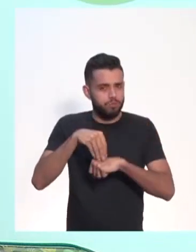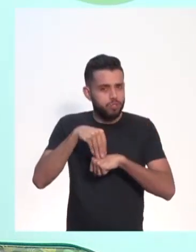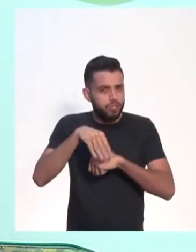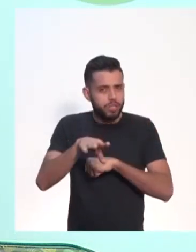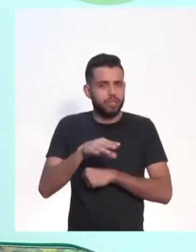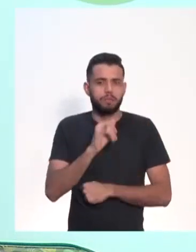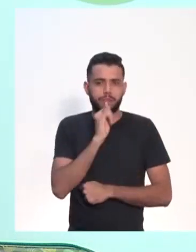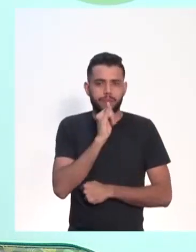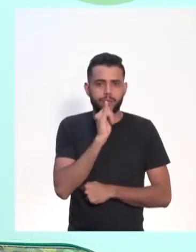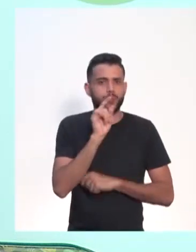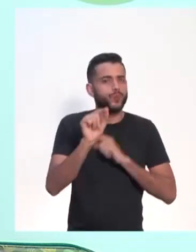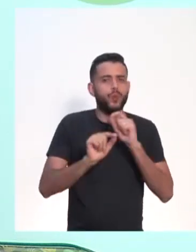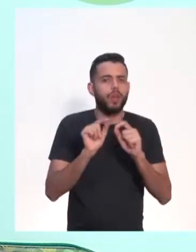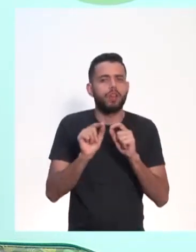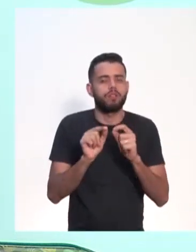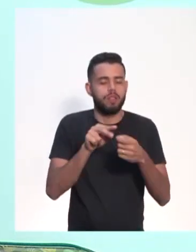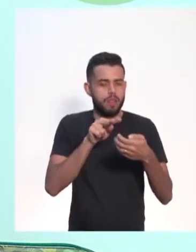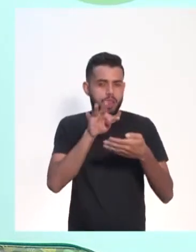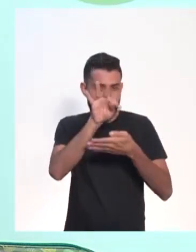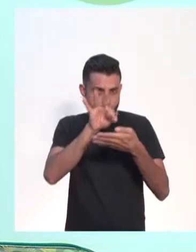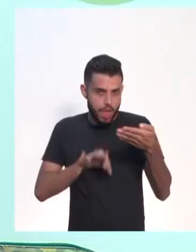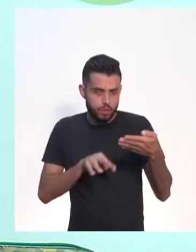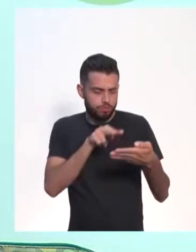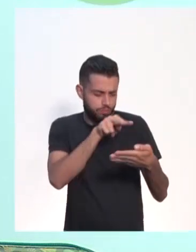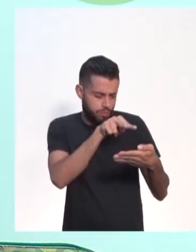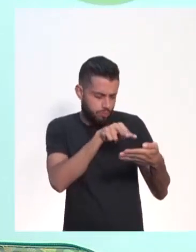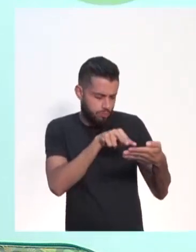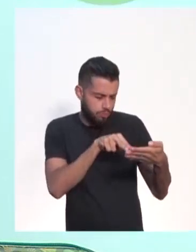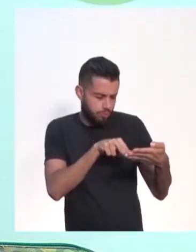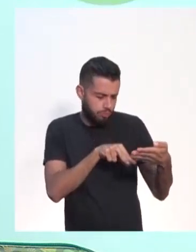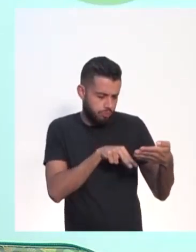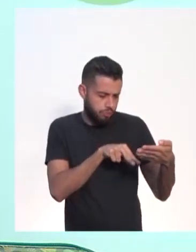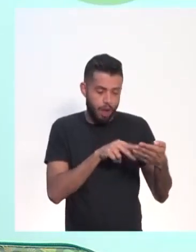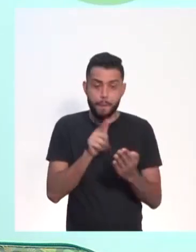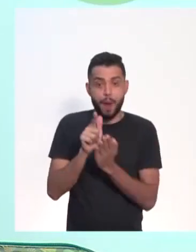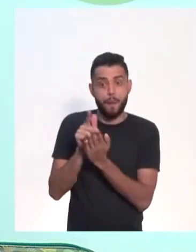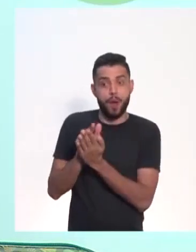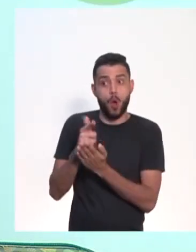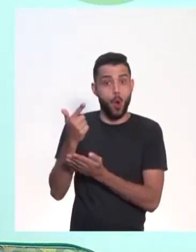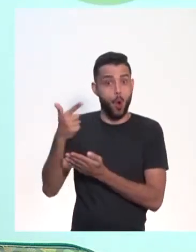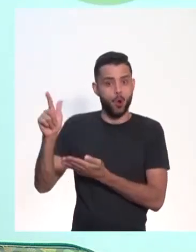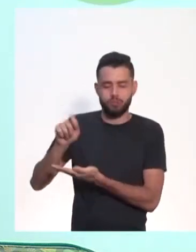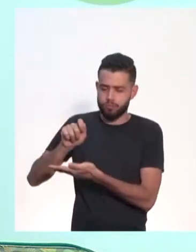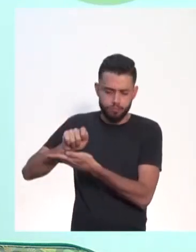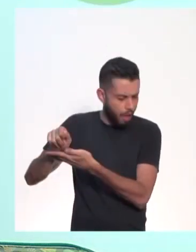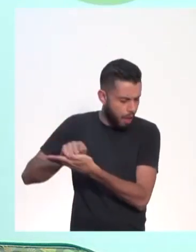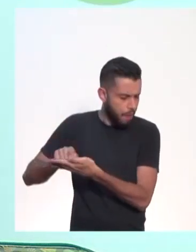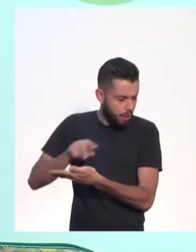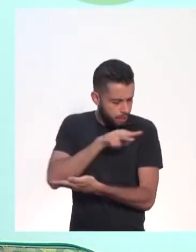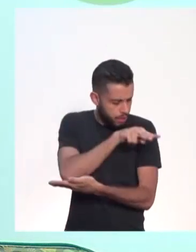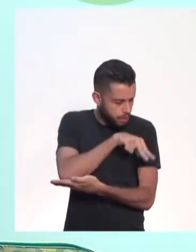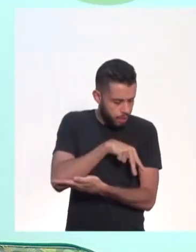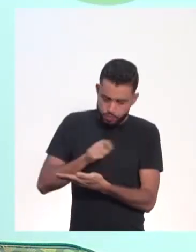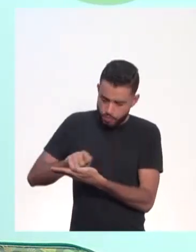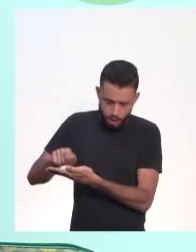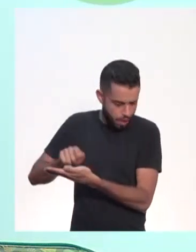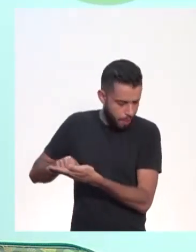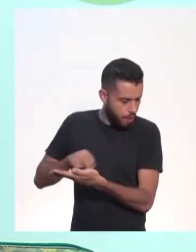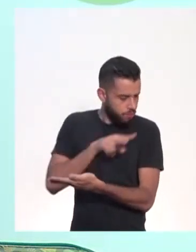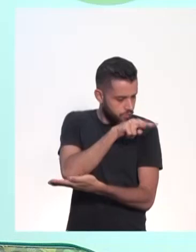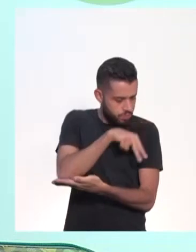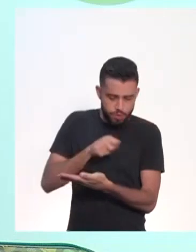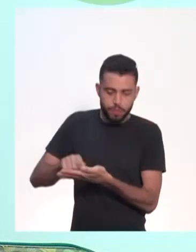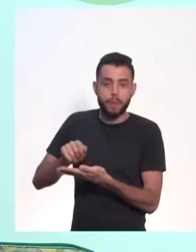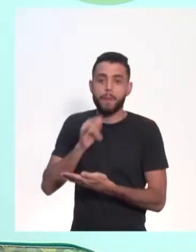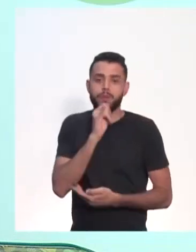nova, é fazer anotações. Se eu estou vendo, por um exemplo, um baixista que eu sigo no Instagram tocando uma música